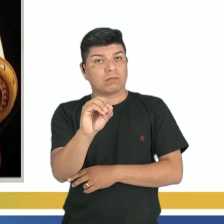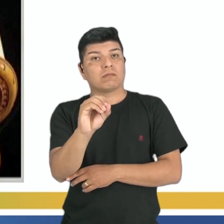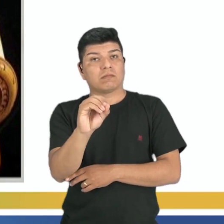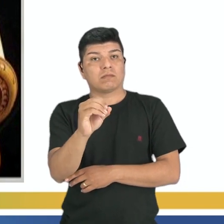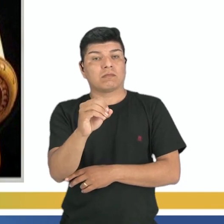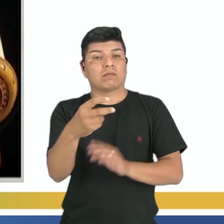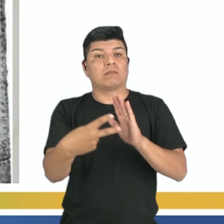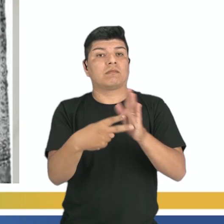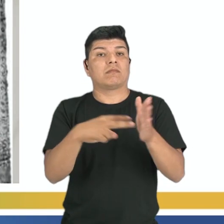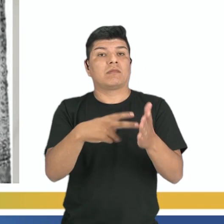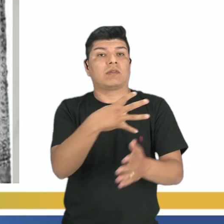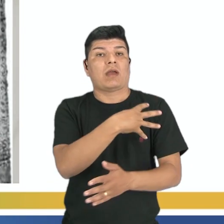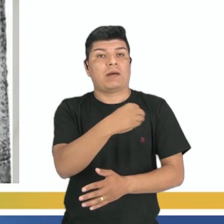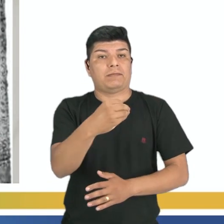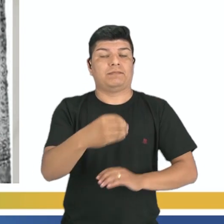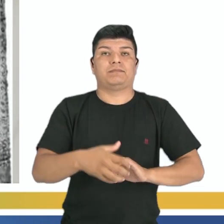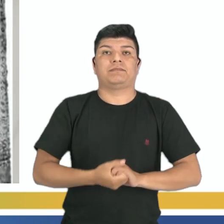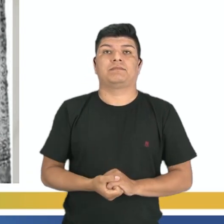alguém, tá?